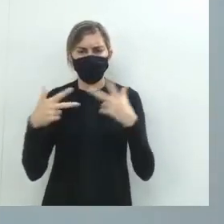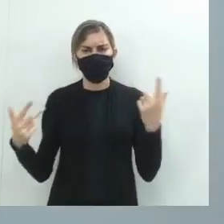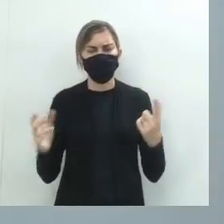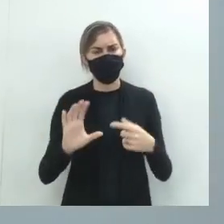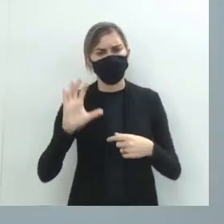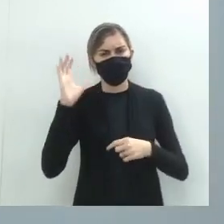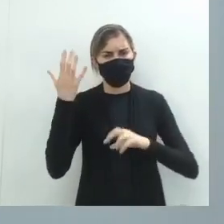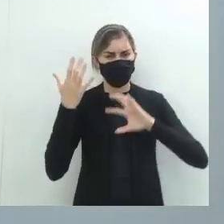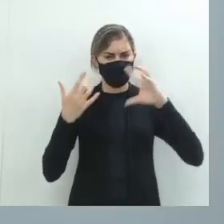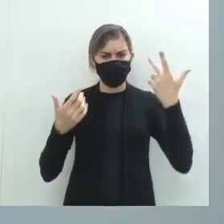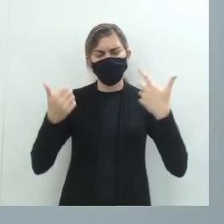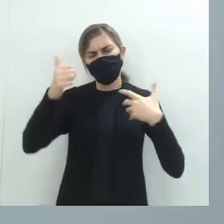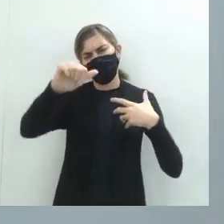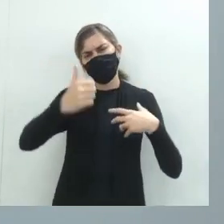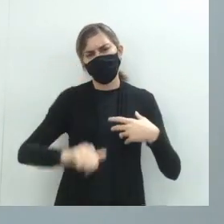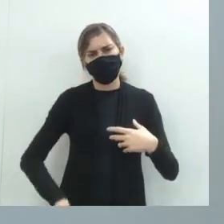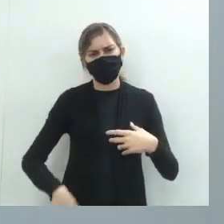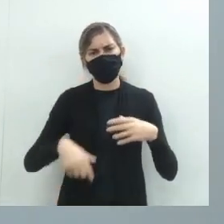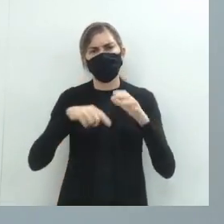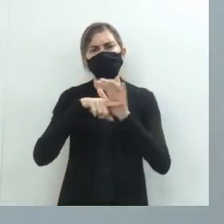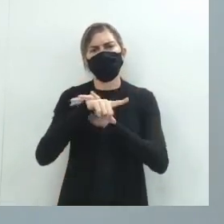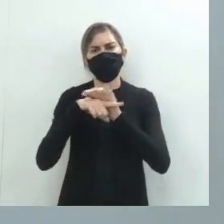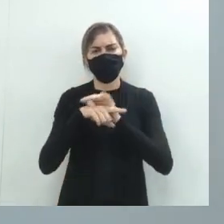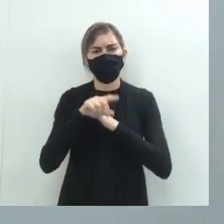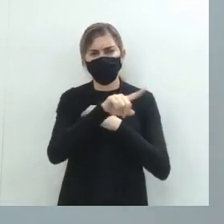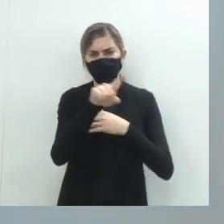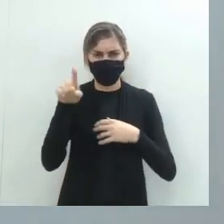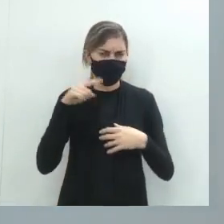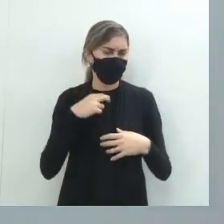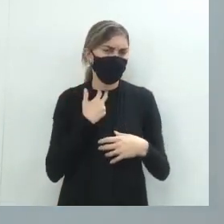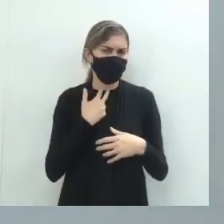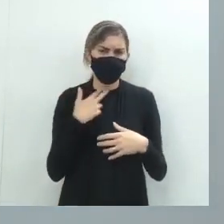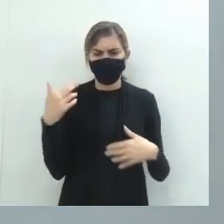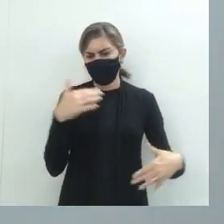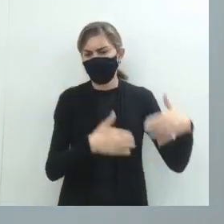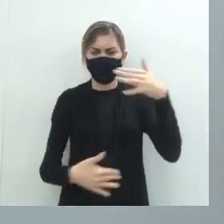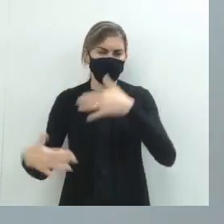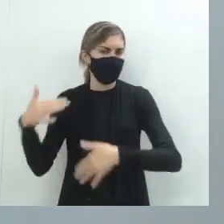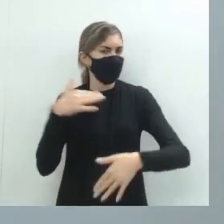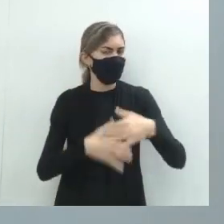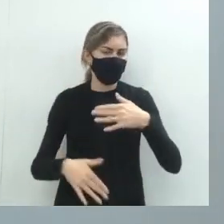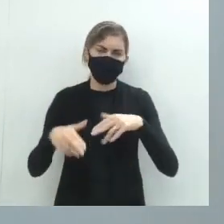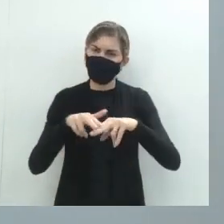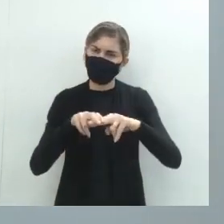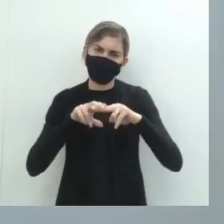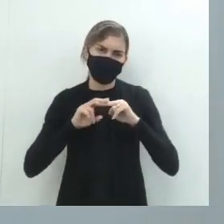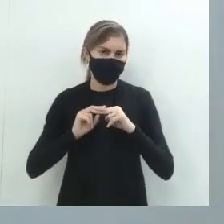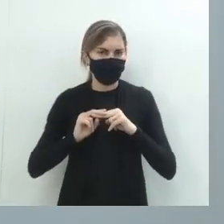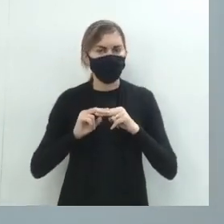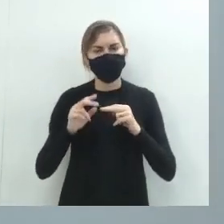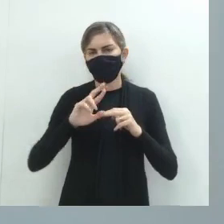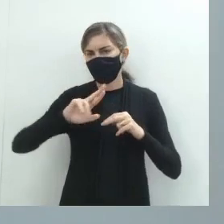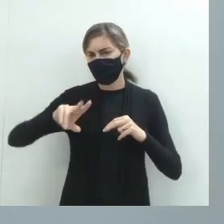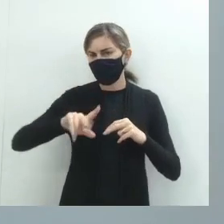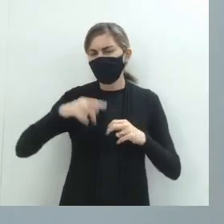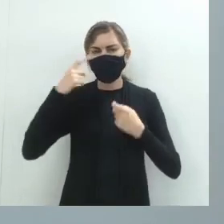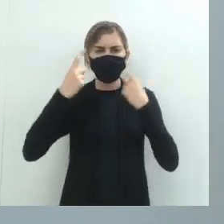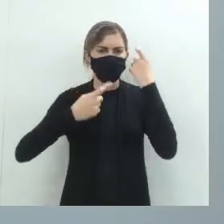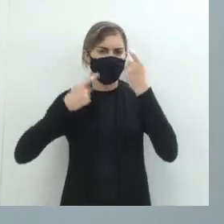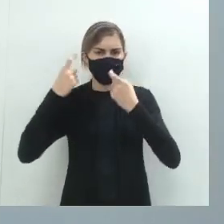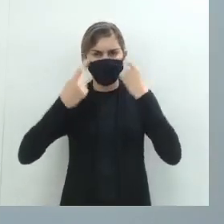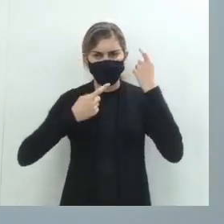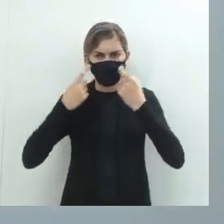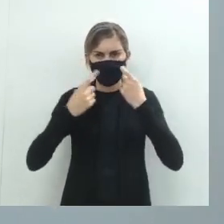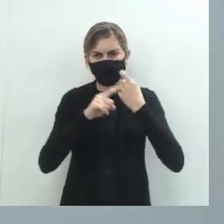com a avaliação diagnóstica. Se você não pôde participar por algum motivo, não se